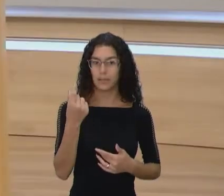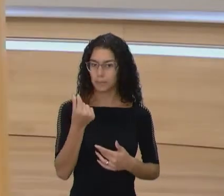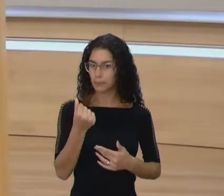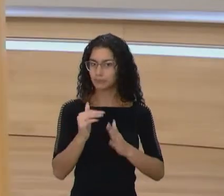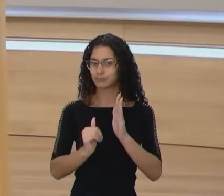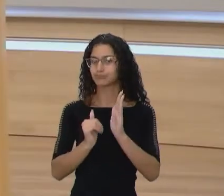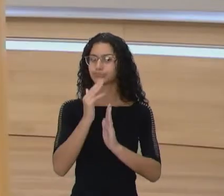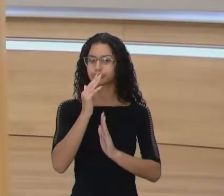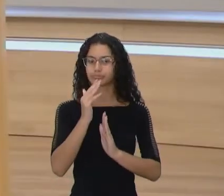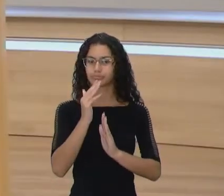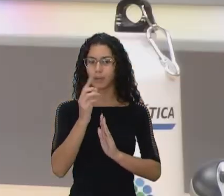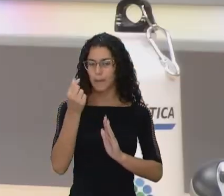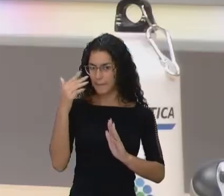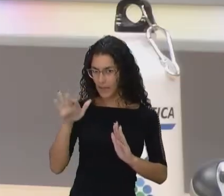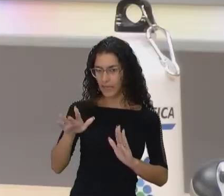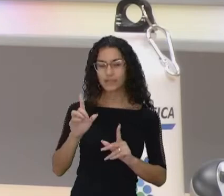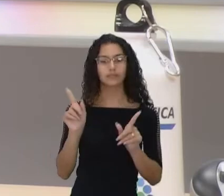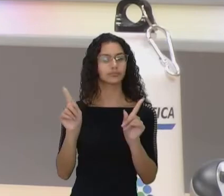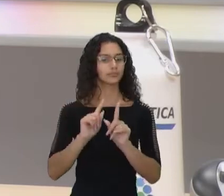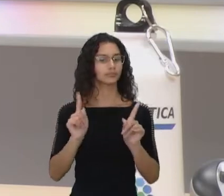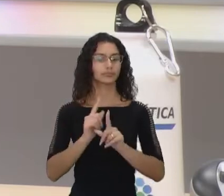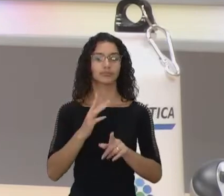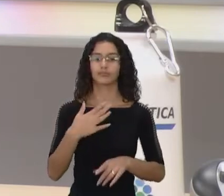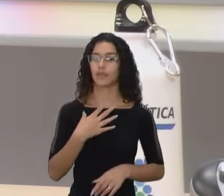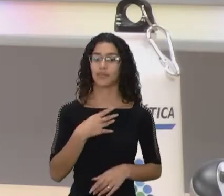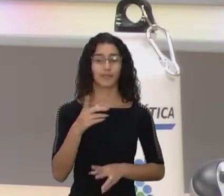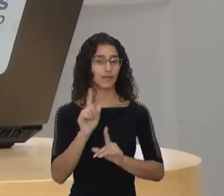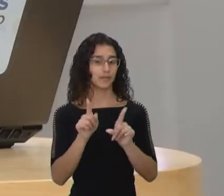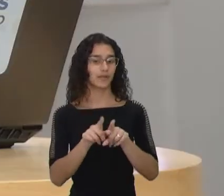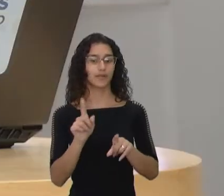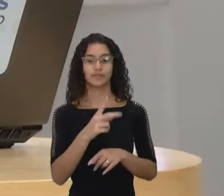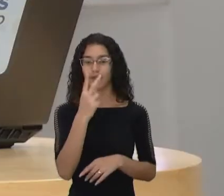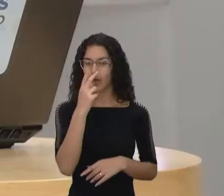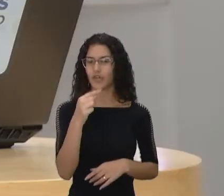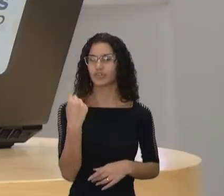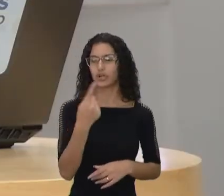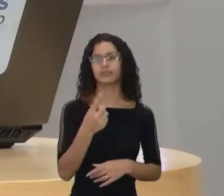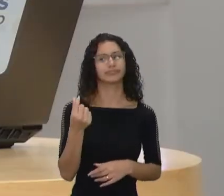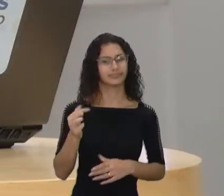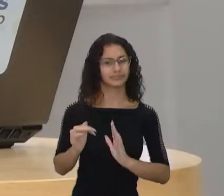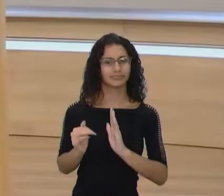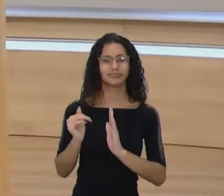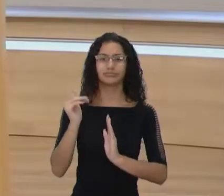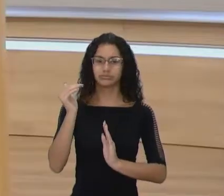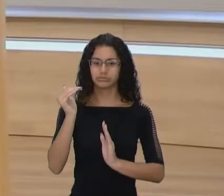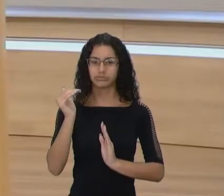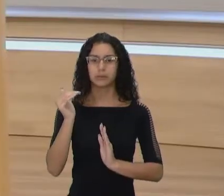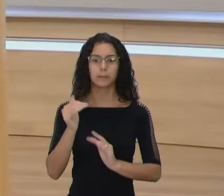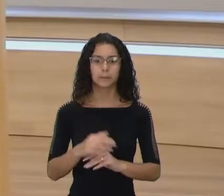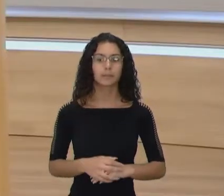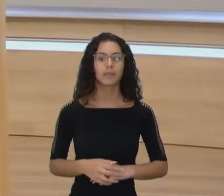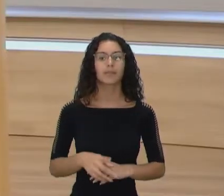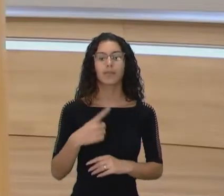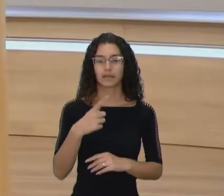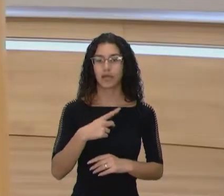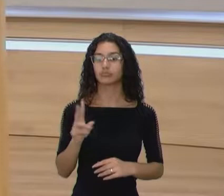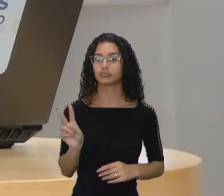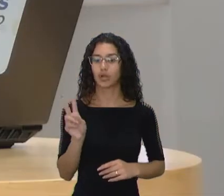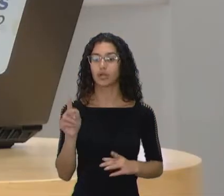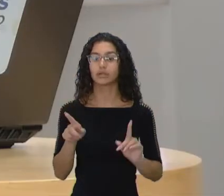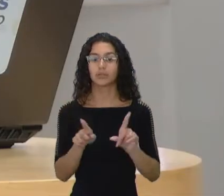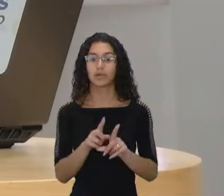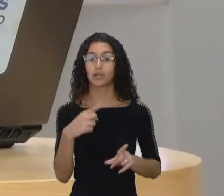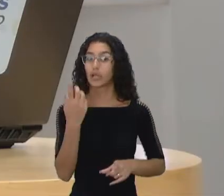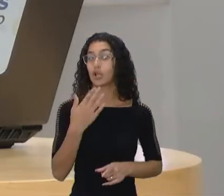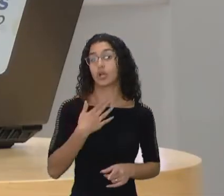barata. Nem eu, nem minha filha. Eu acho que a gente não é, a gente custa, né? Sim, custa, a gente tem os valores e a